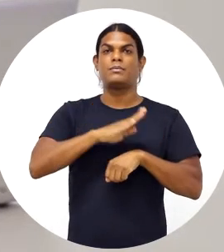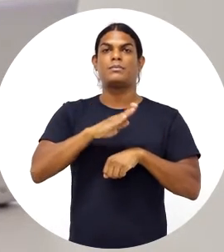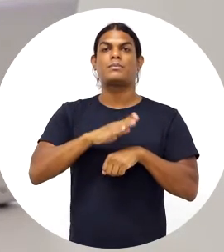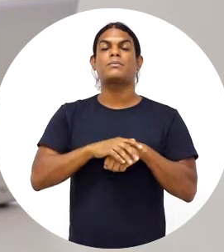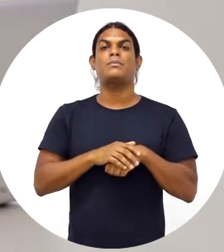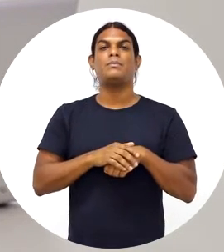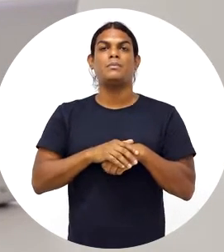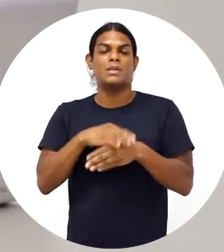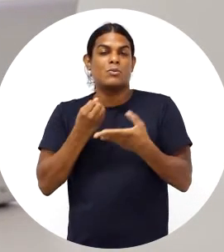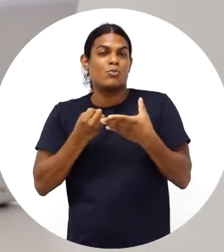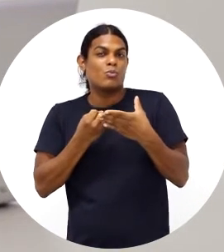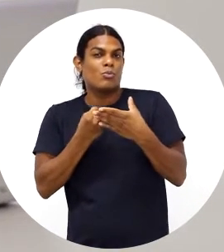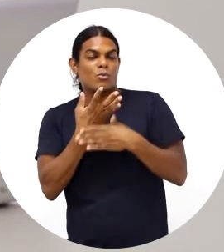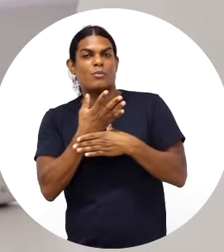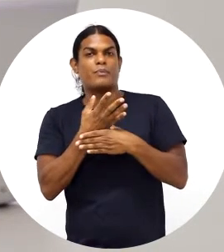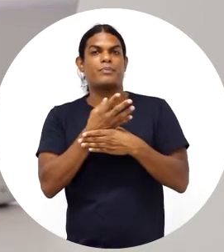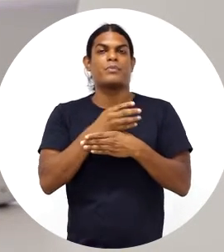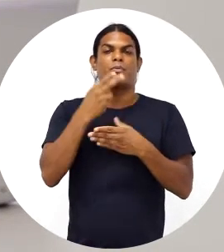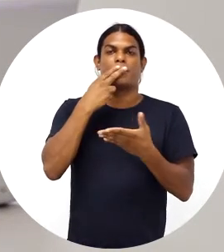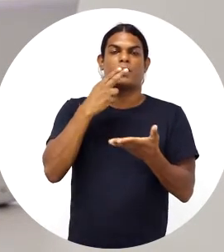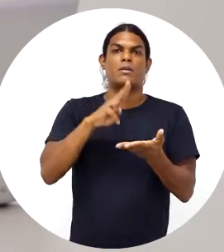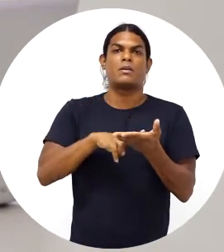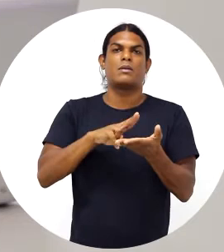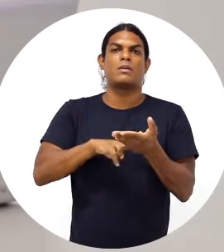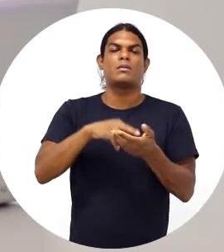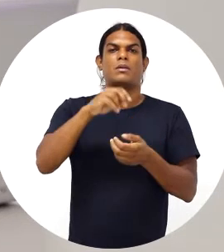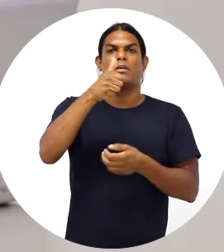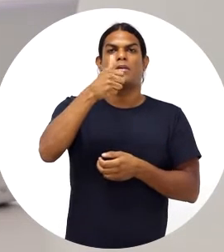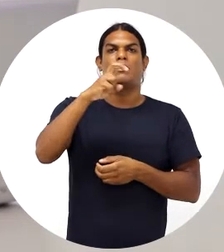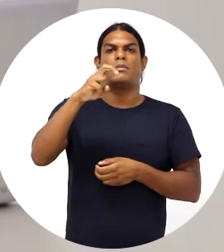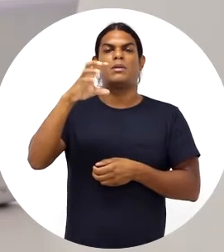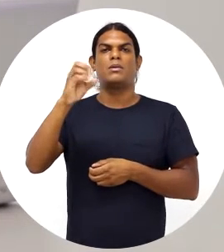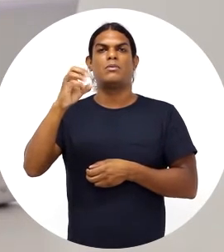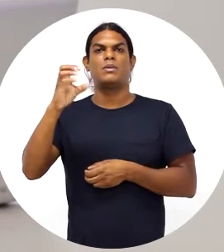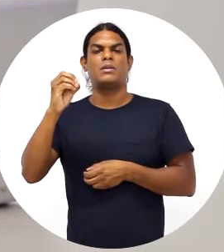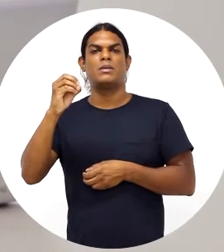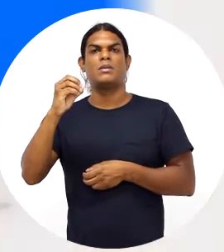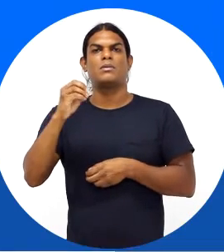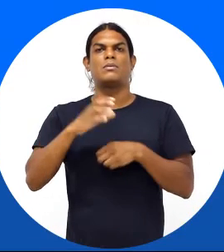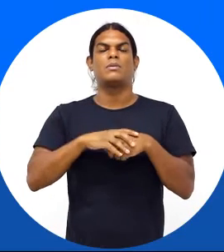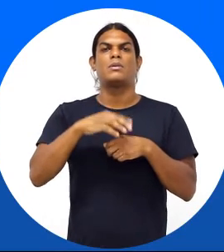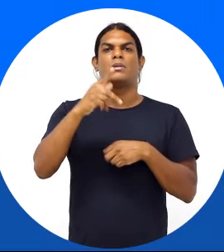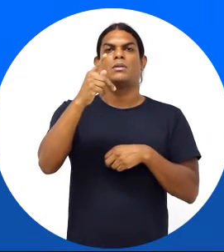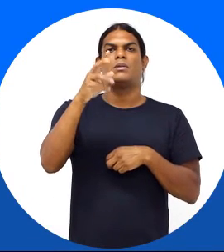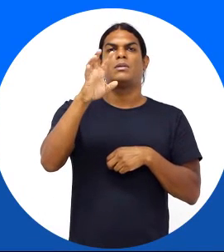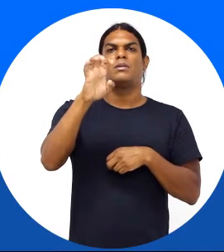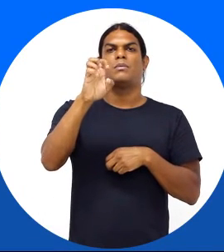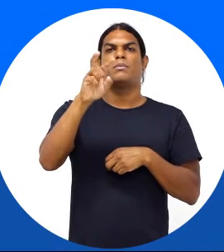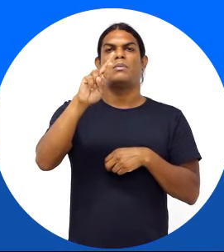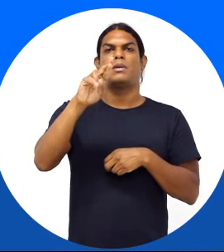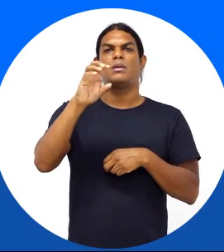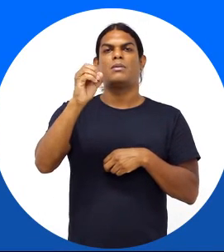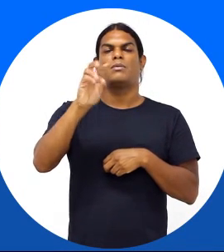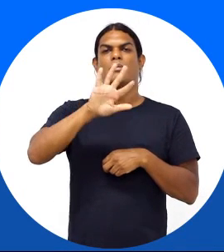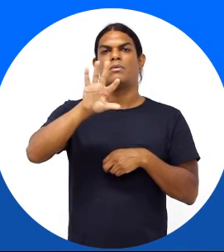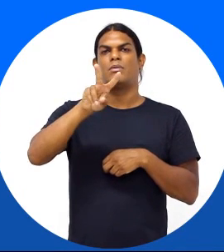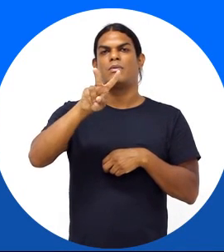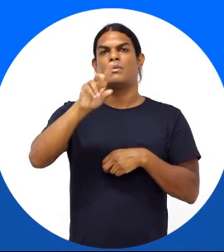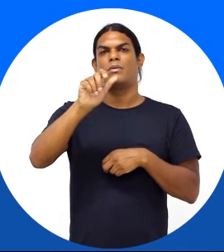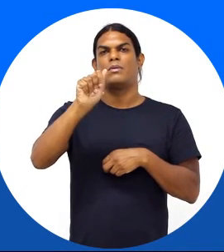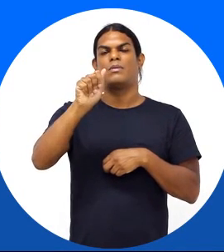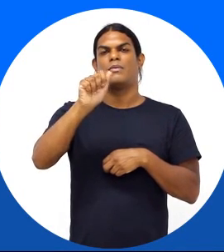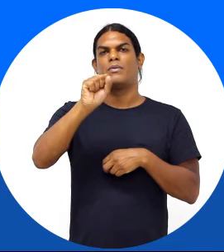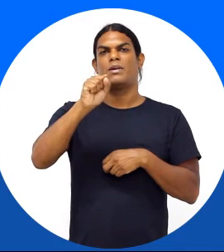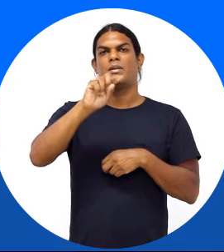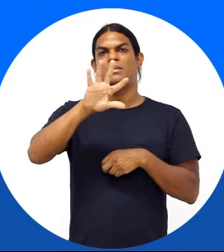a carta do Pero Vaz de Caminha, escrita em 1500, ao rei Dom Manuel. É por isso que,